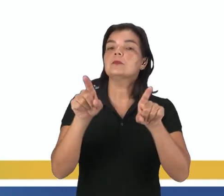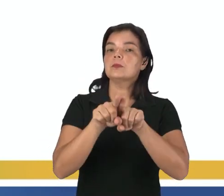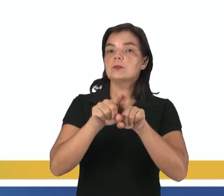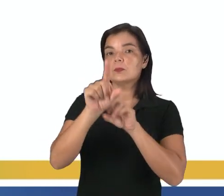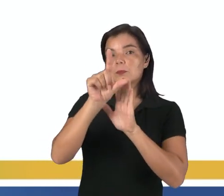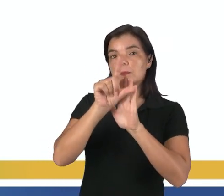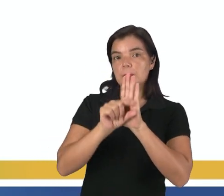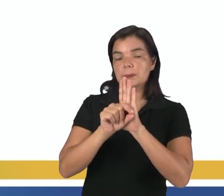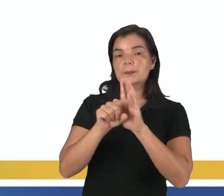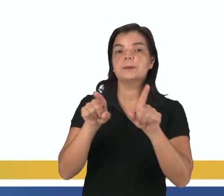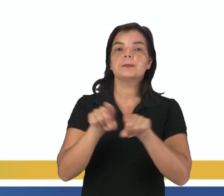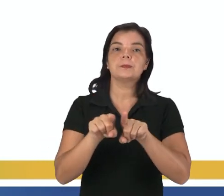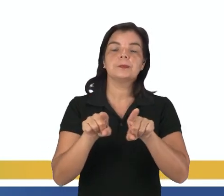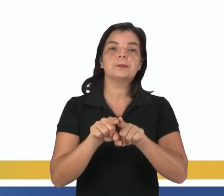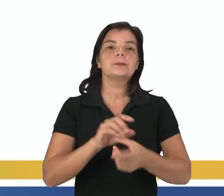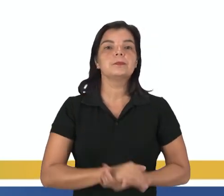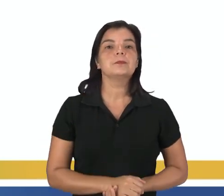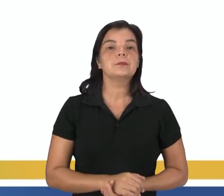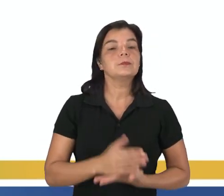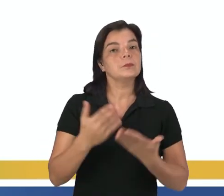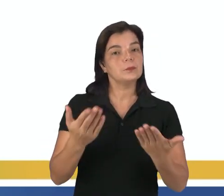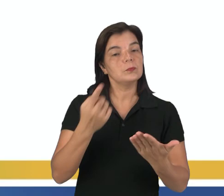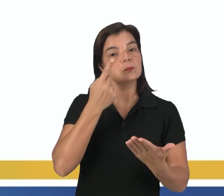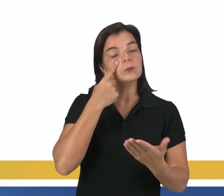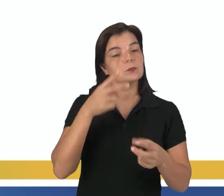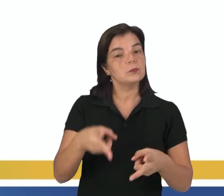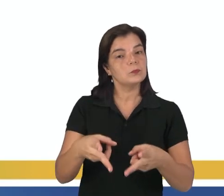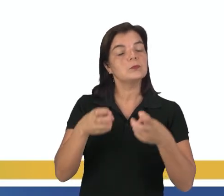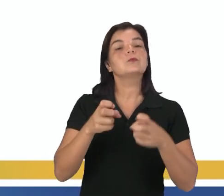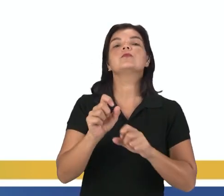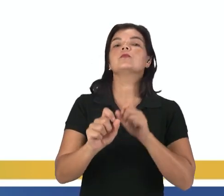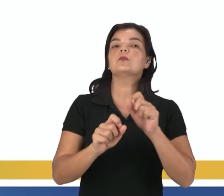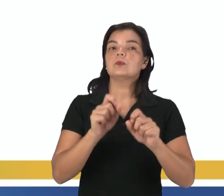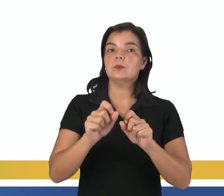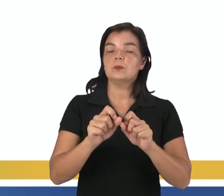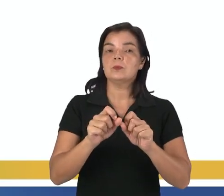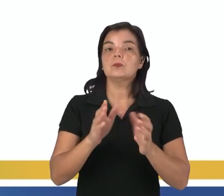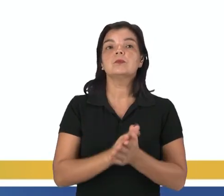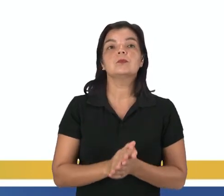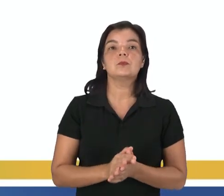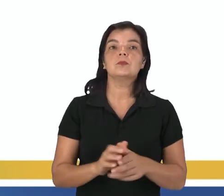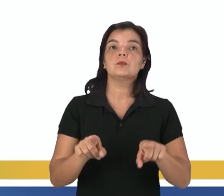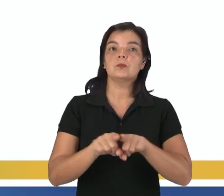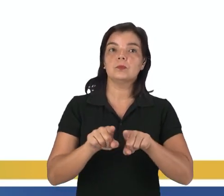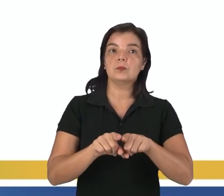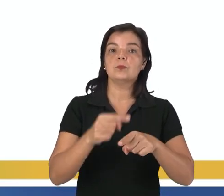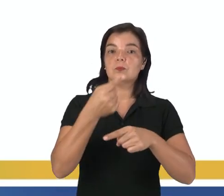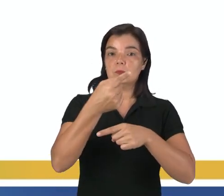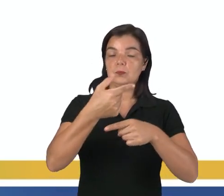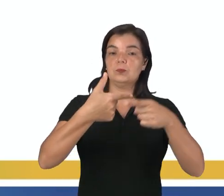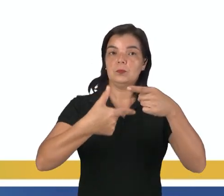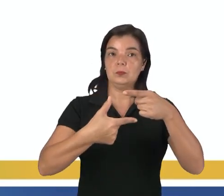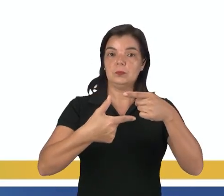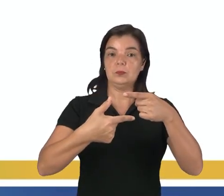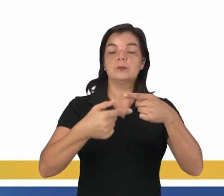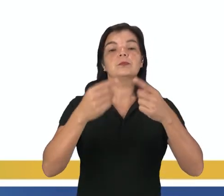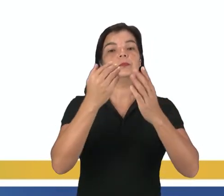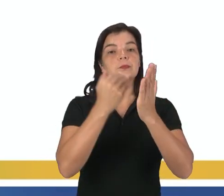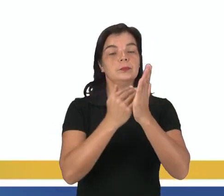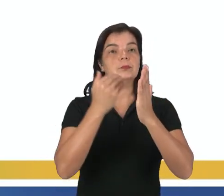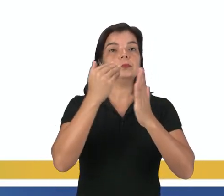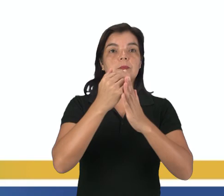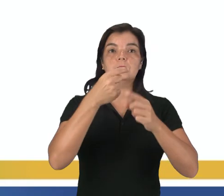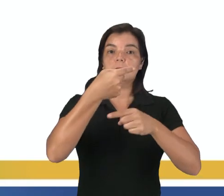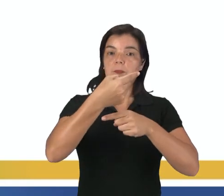menor. Então, com isso, nós podemos perceber que um meio é maior que um terço, que é maior que um